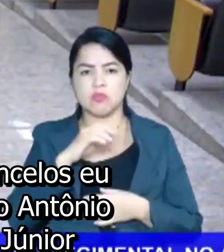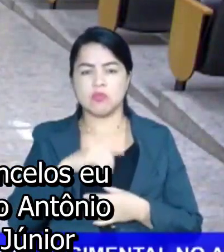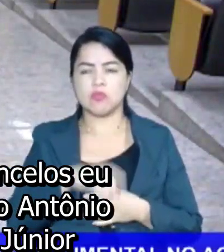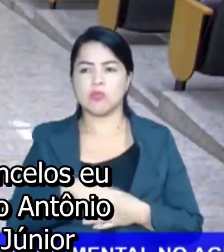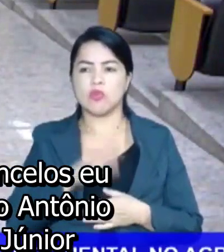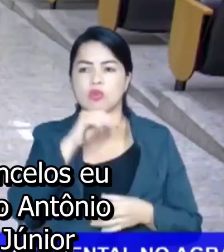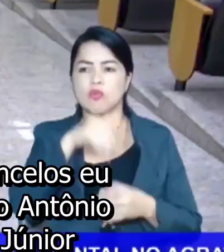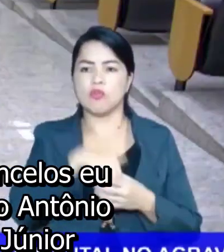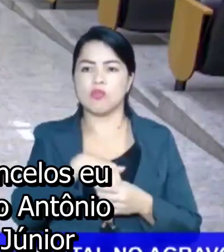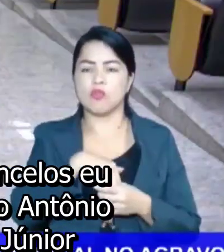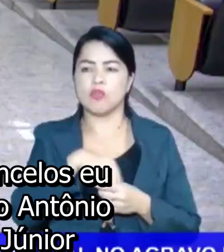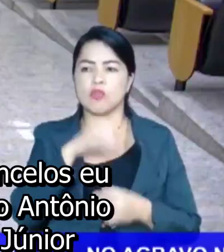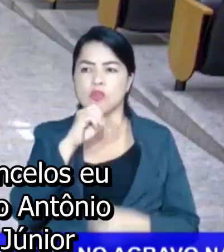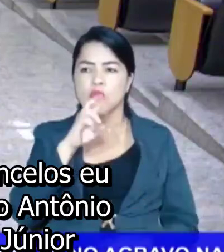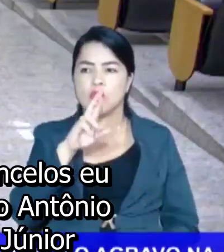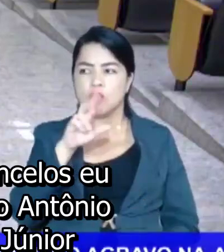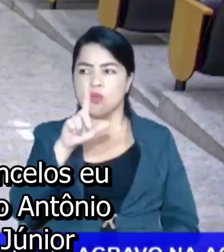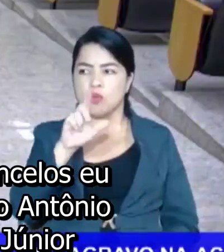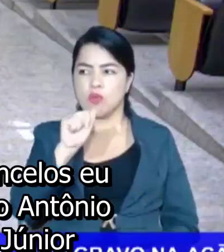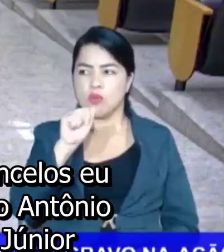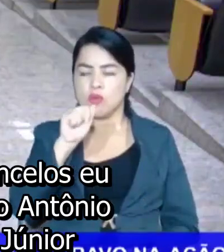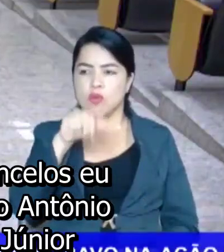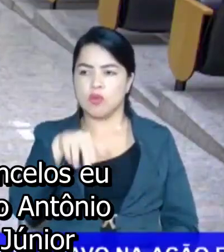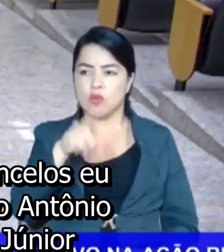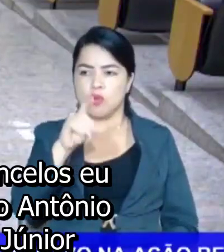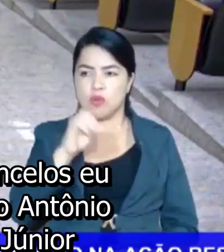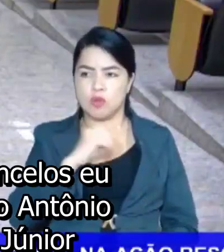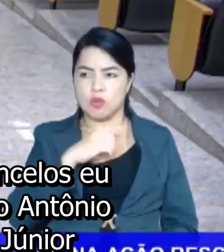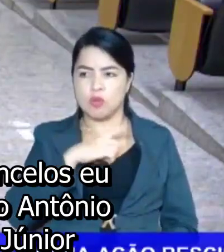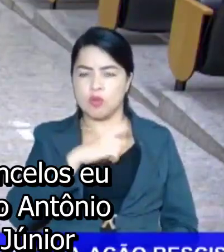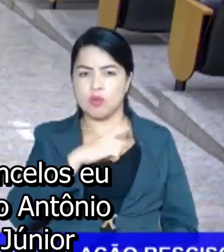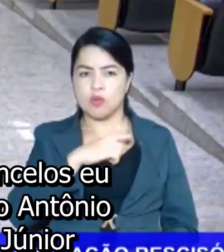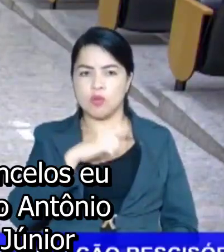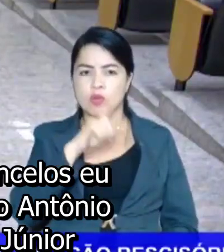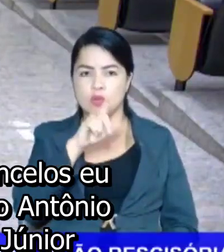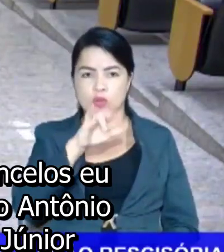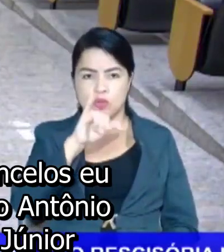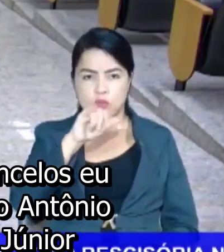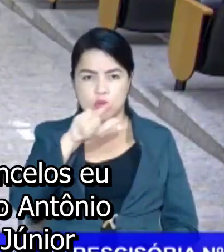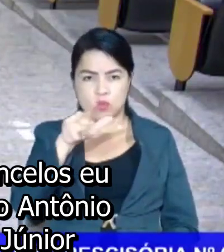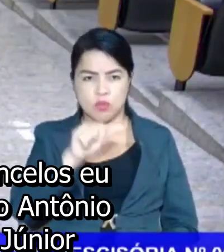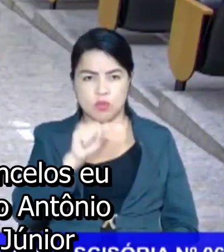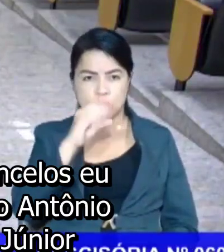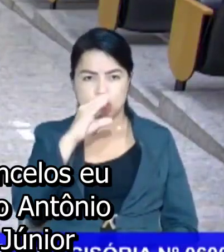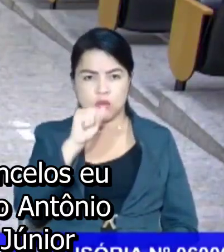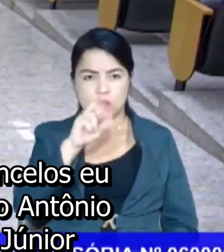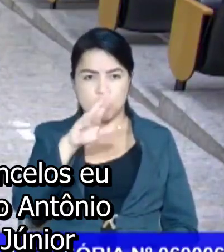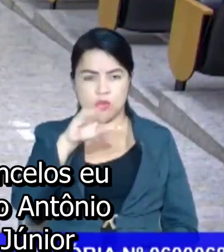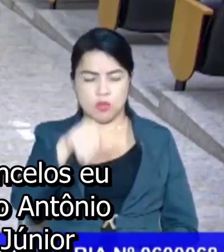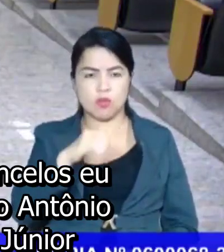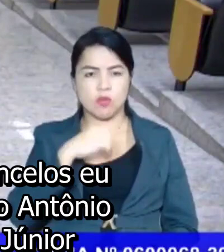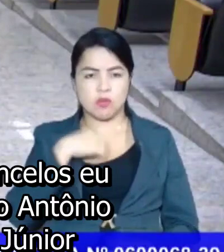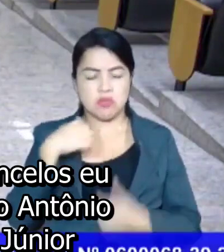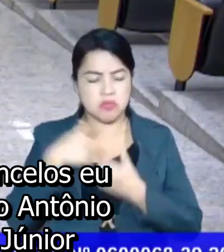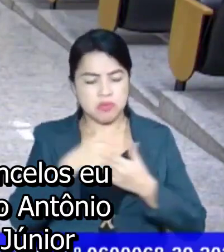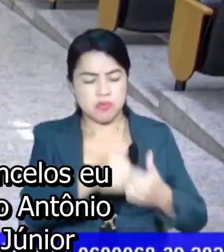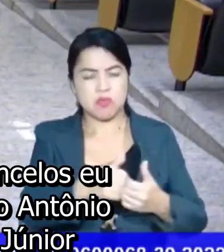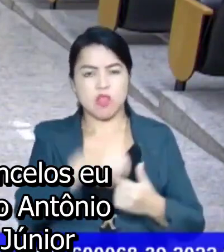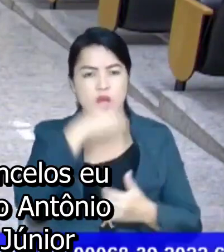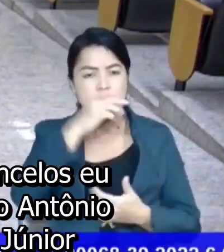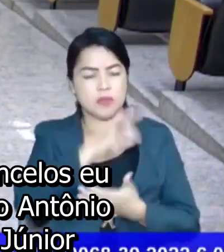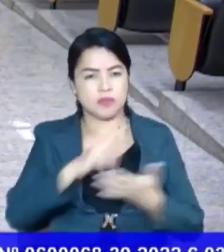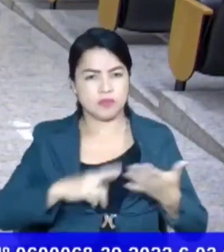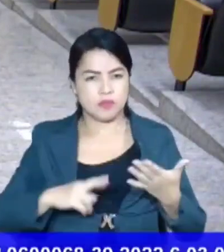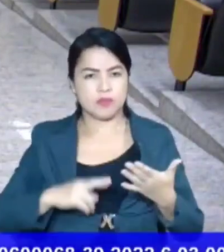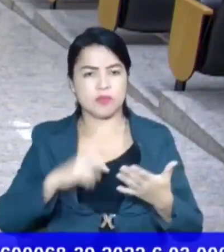Vasconcelos. Eu acompanho integralmente, senhor presidente. Juiz Carmo Antônio. Igualmente, acompanho a relatora, excelência.